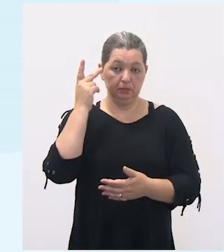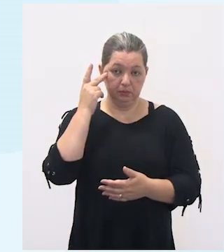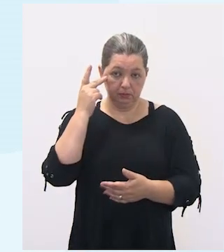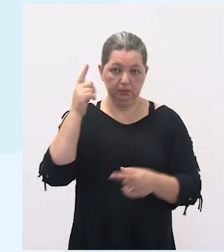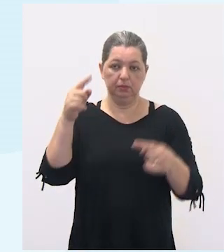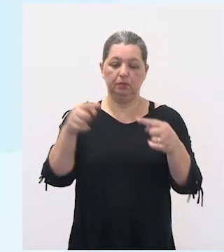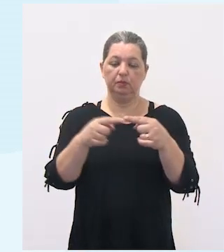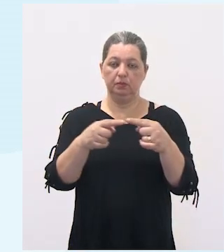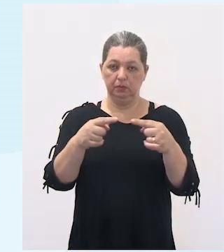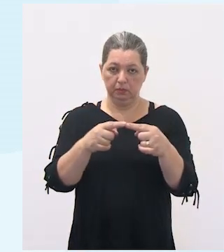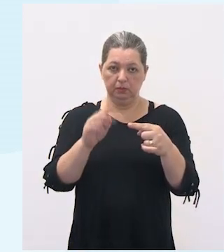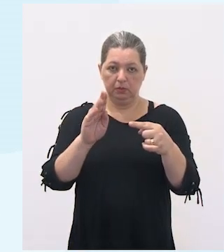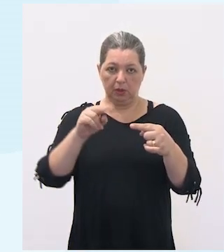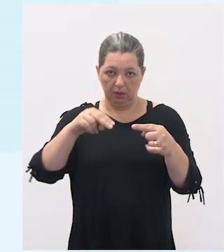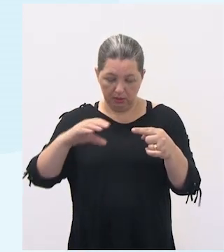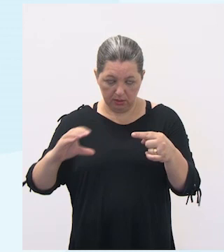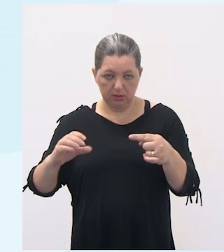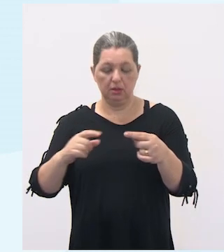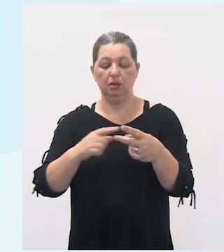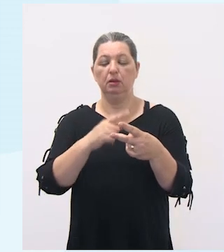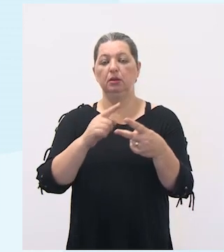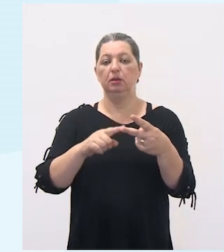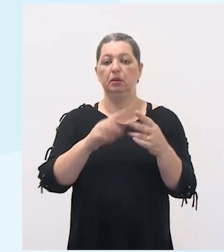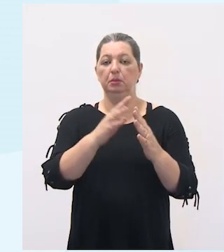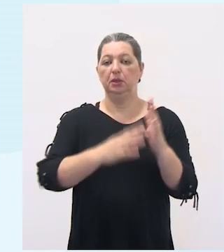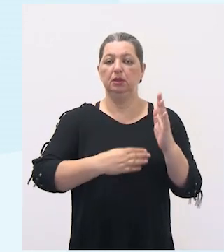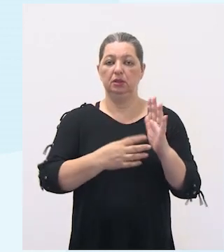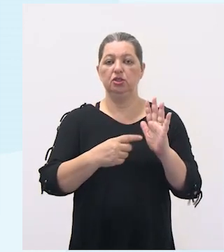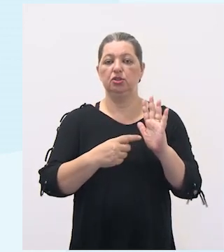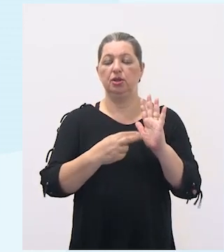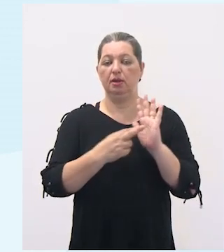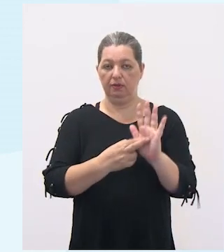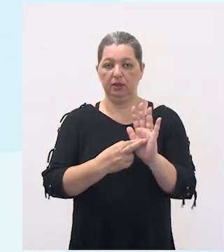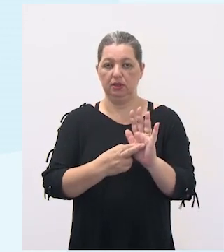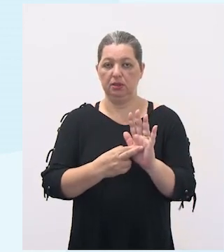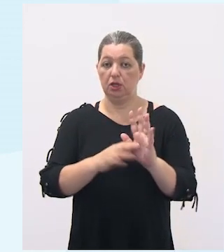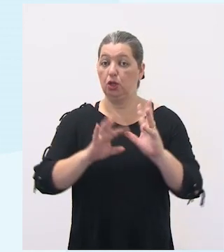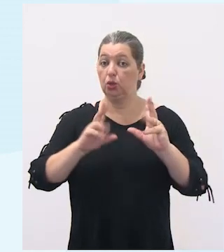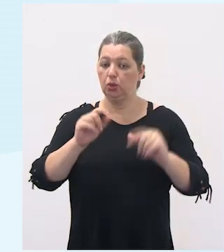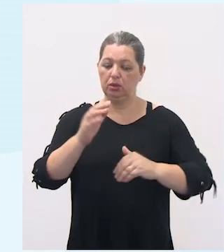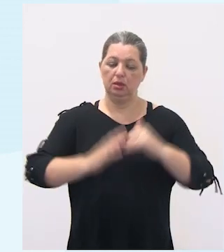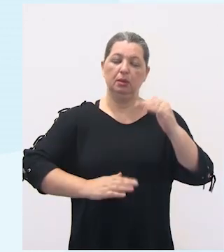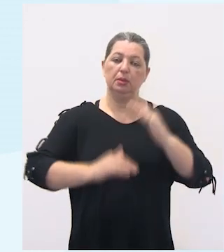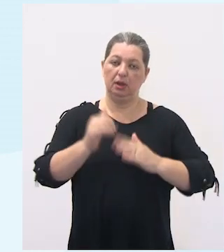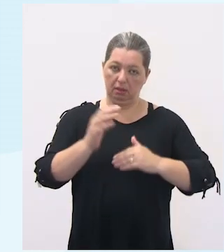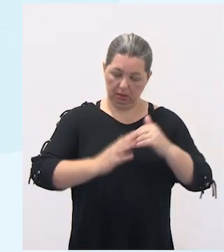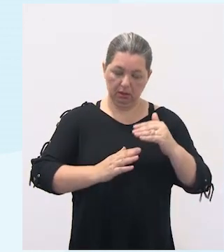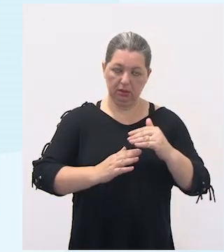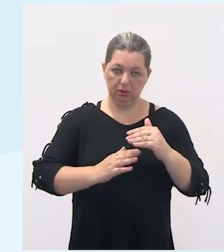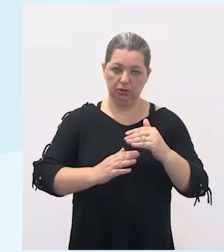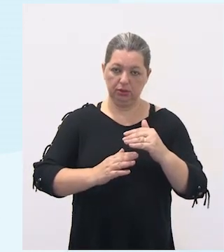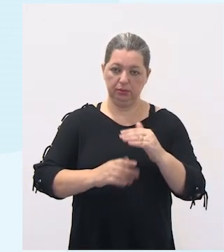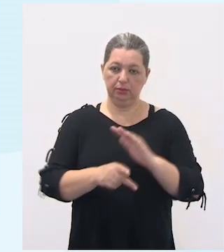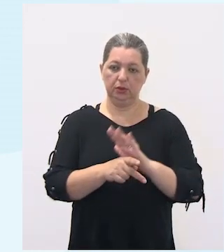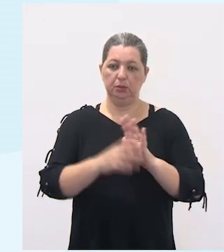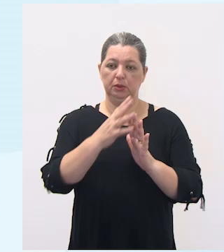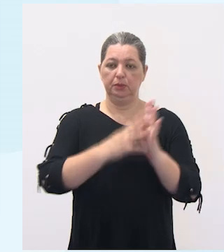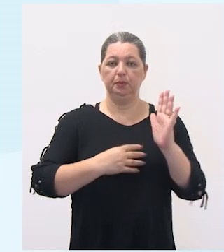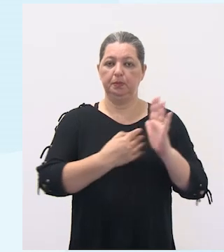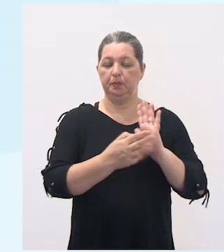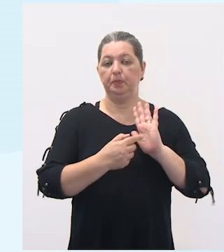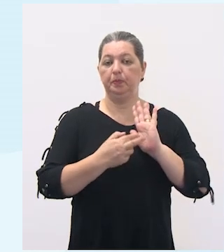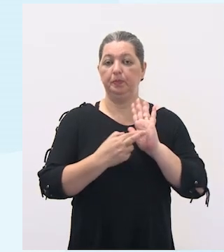com a BNCC e conversa com a matriz de referência. Todas as habilidades previstas pela matriz de referência